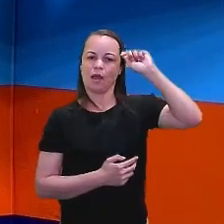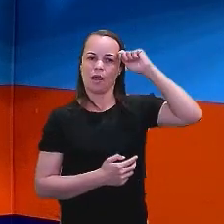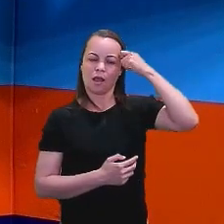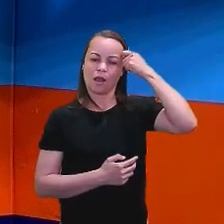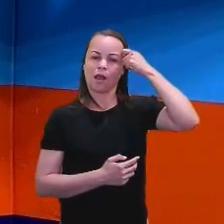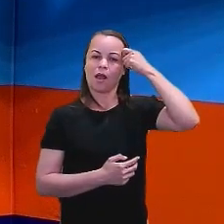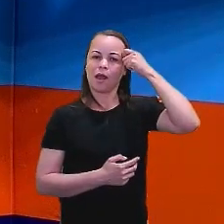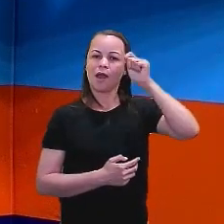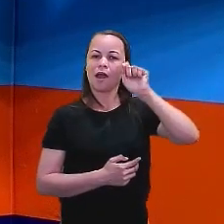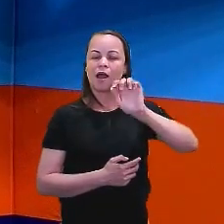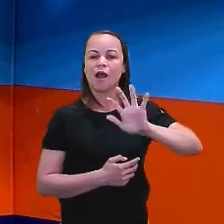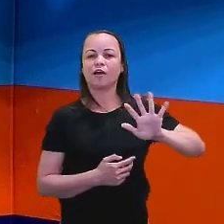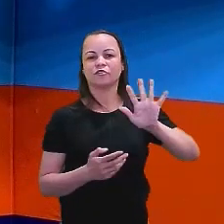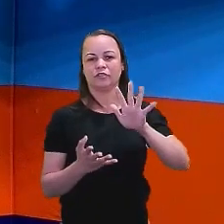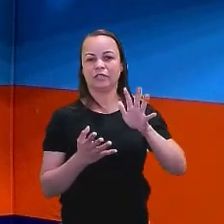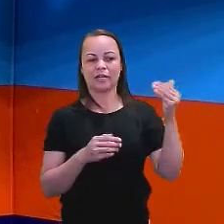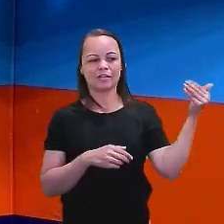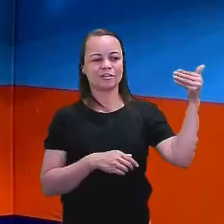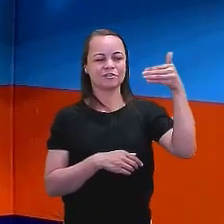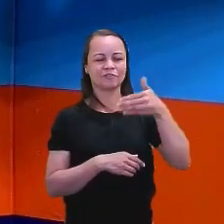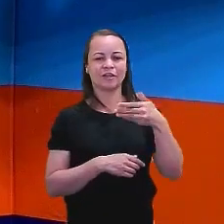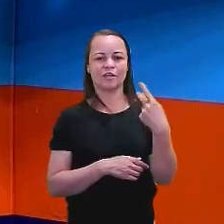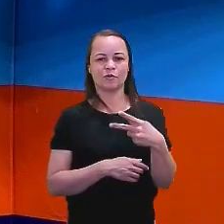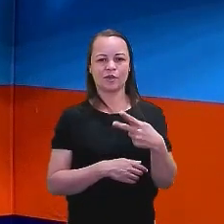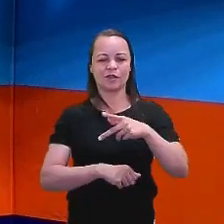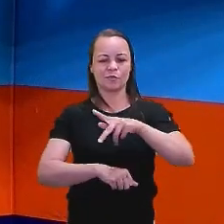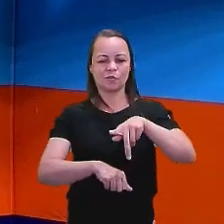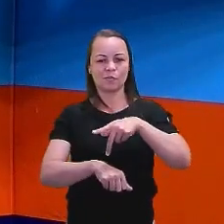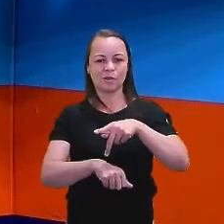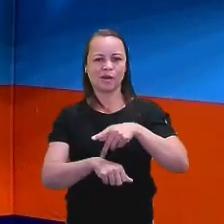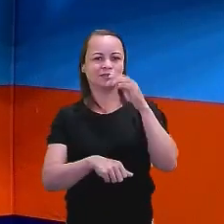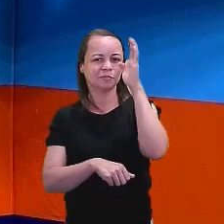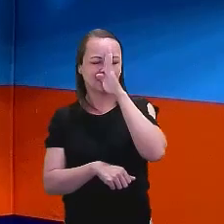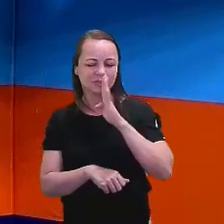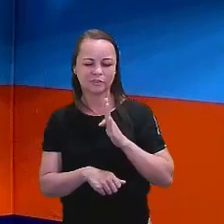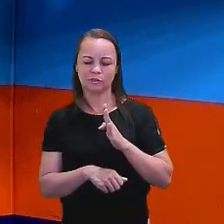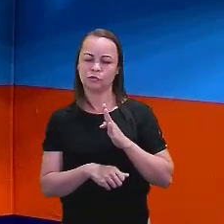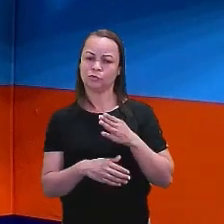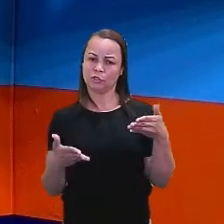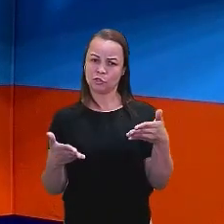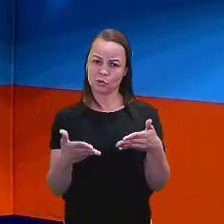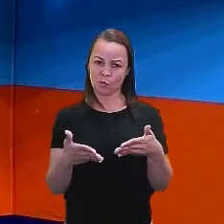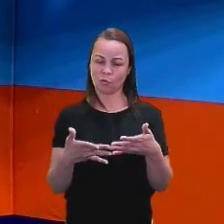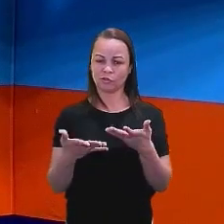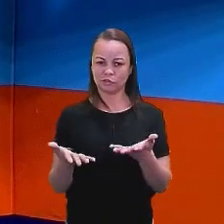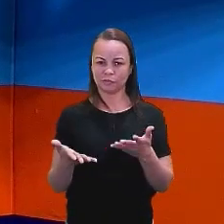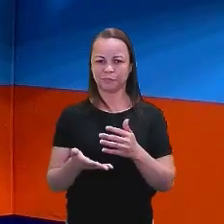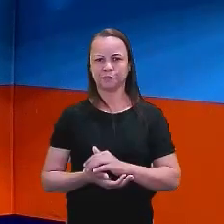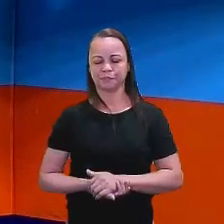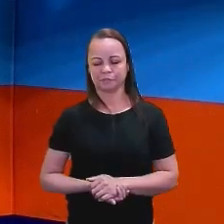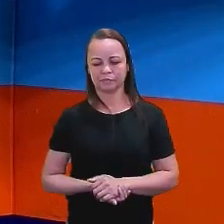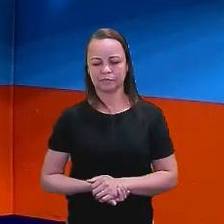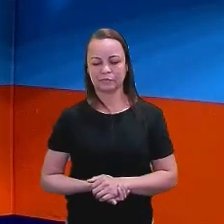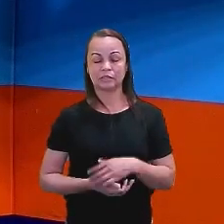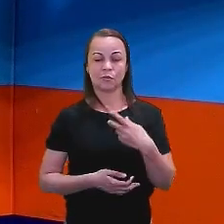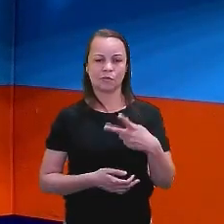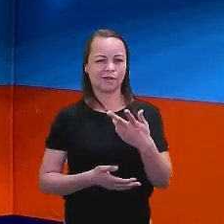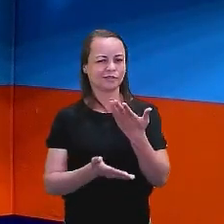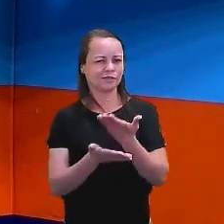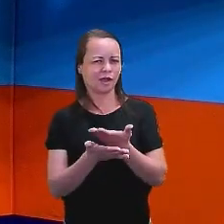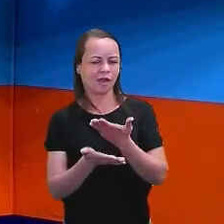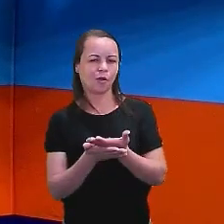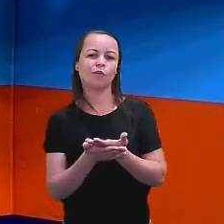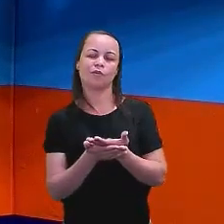que veio para o Brasil e hoje faz parte do Brasil. Então, essa aula, pessoal, ela é